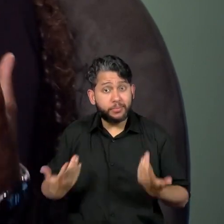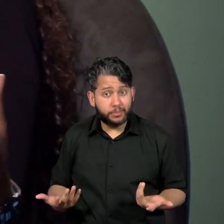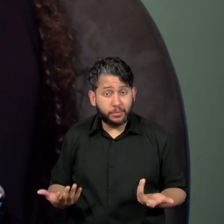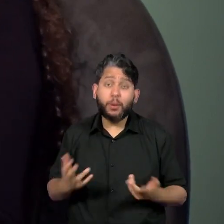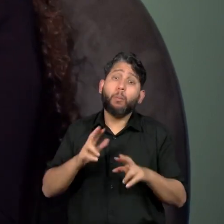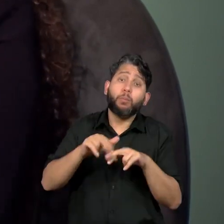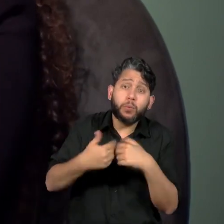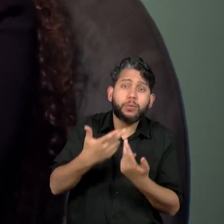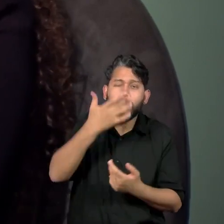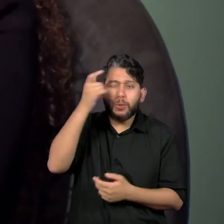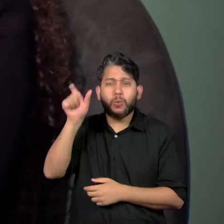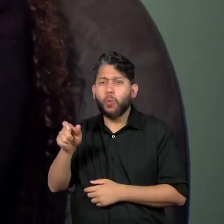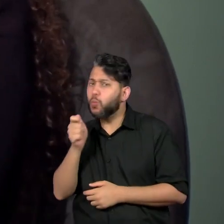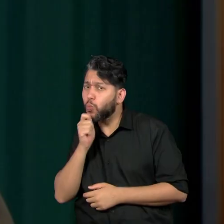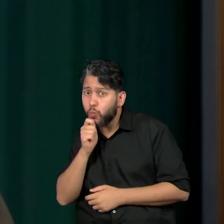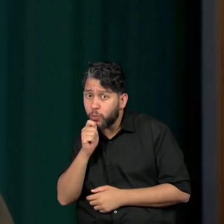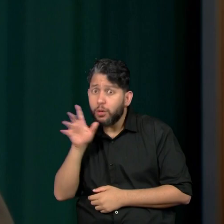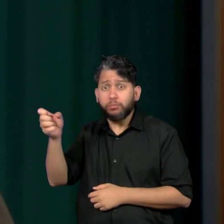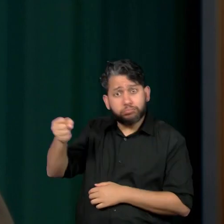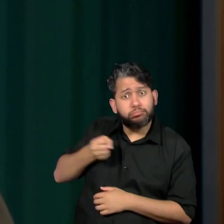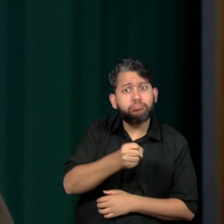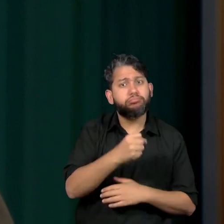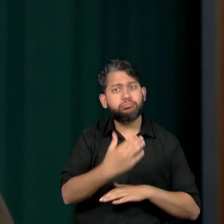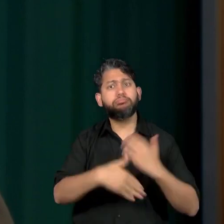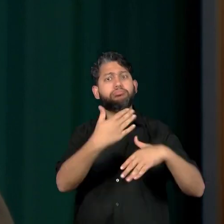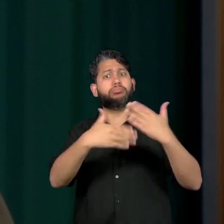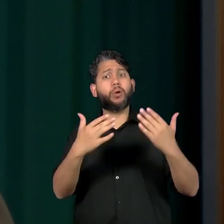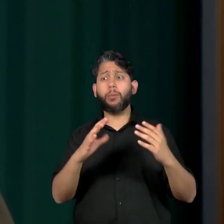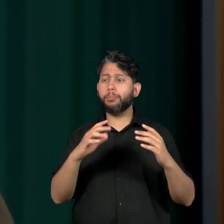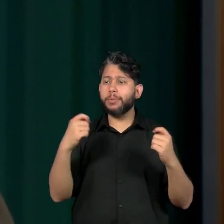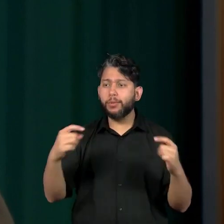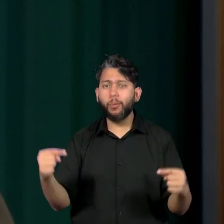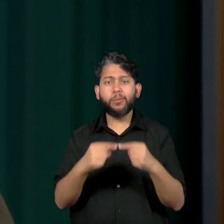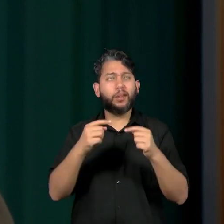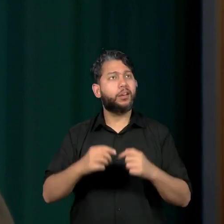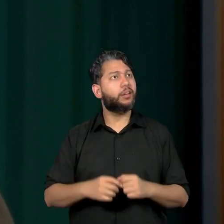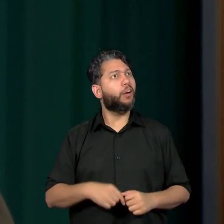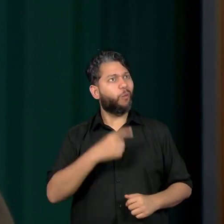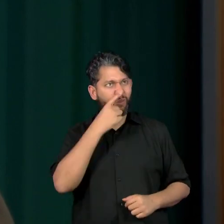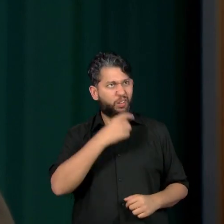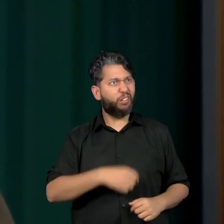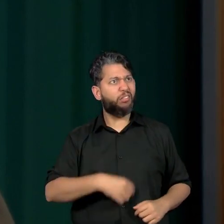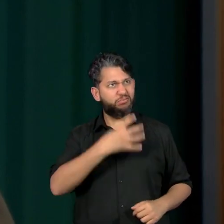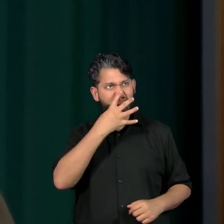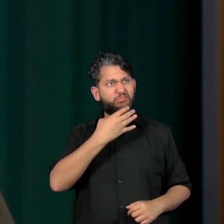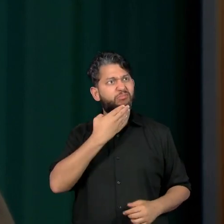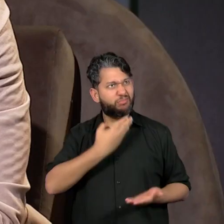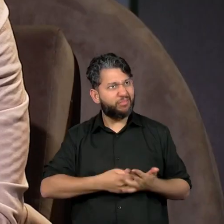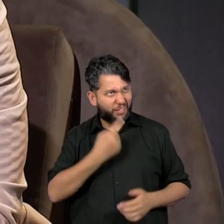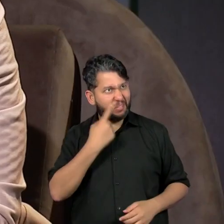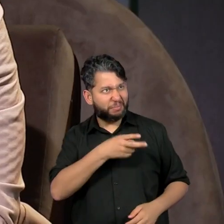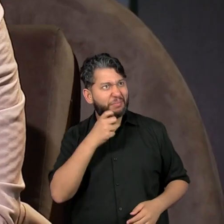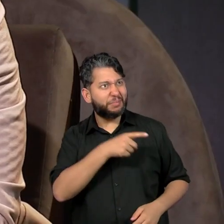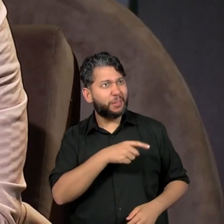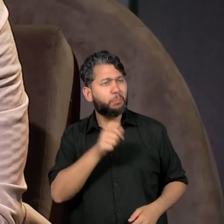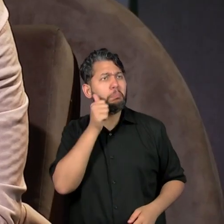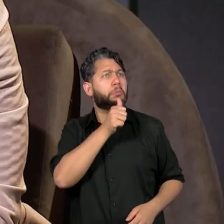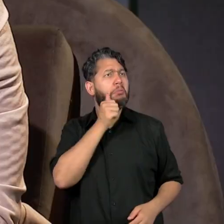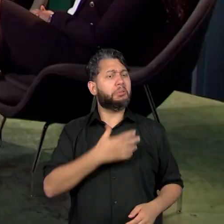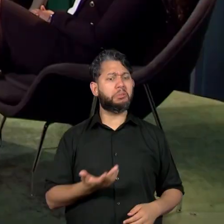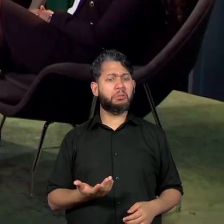isso dê certo para todo mundo? Agora, o Alexandre, que molecada porreta, hein, rapaz? Uma menina